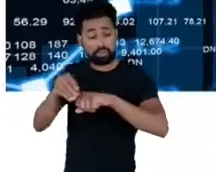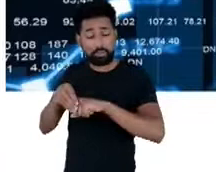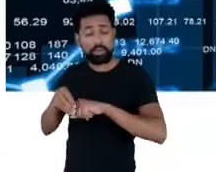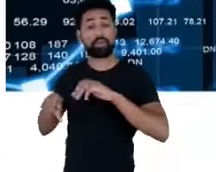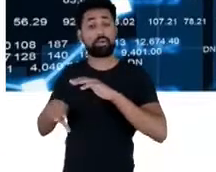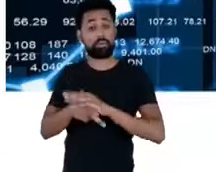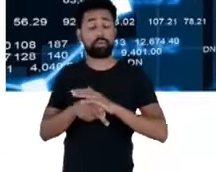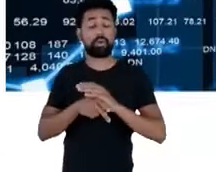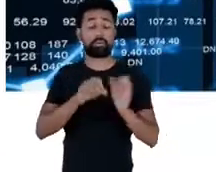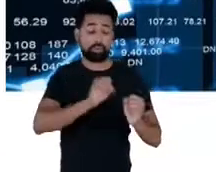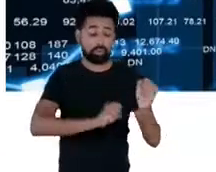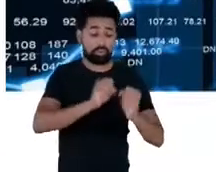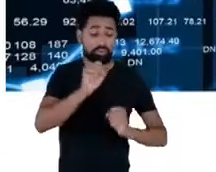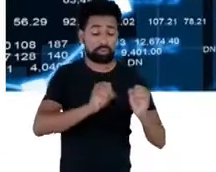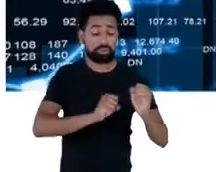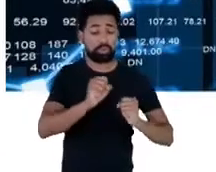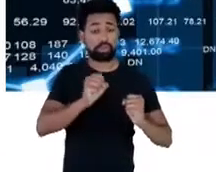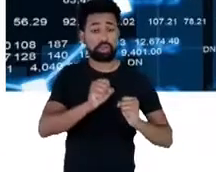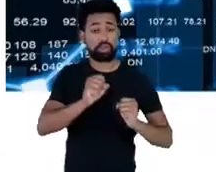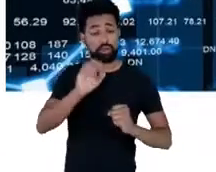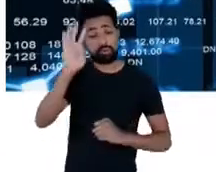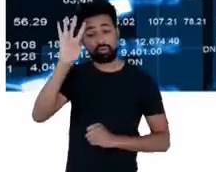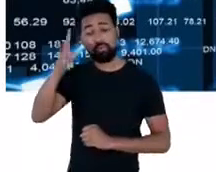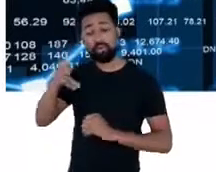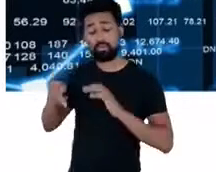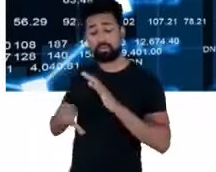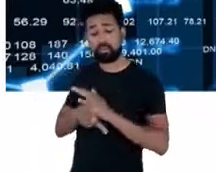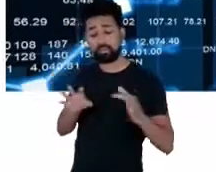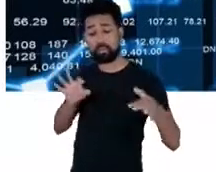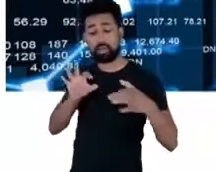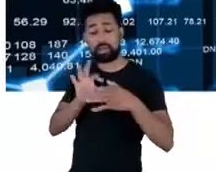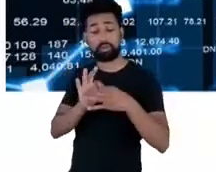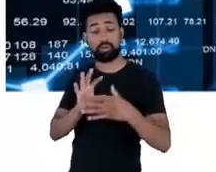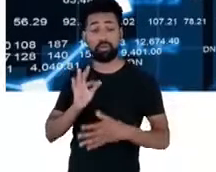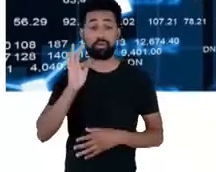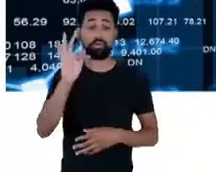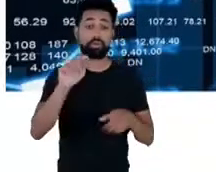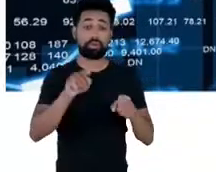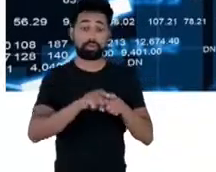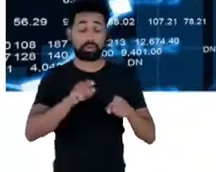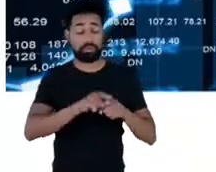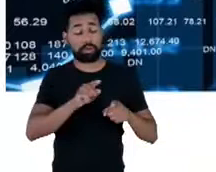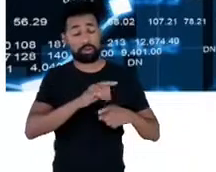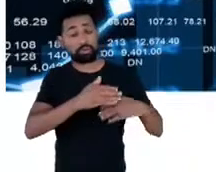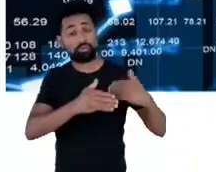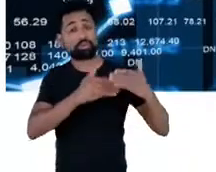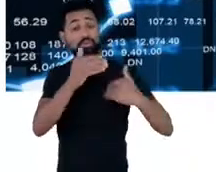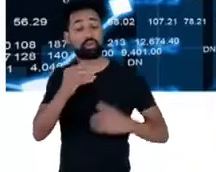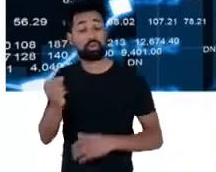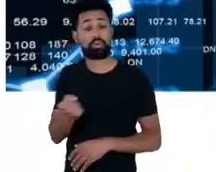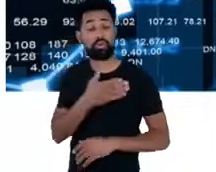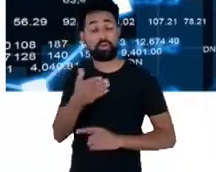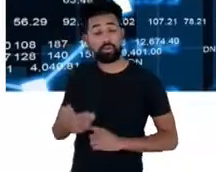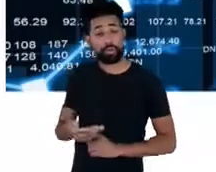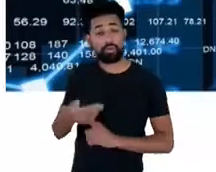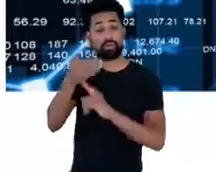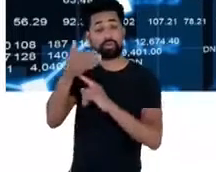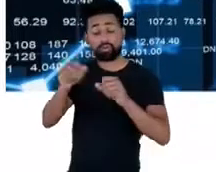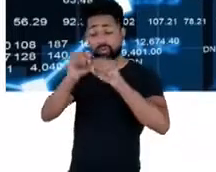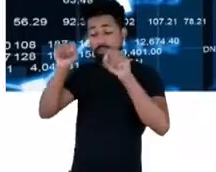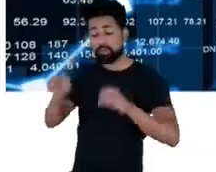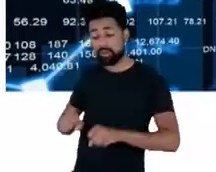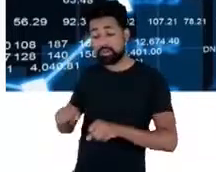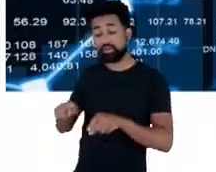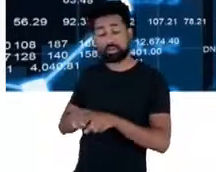uma rede do futuro. Também construímos novas tecnologias e padrões para um novo marco do sistema e novas políticas